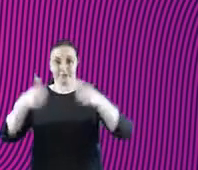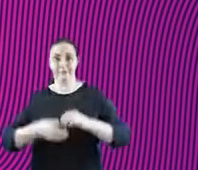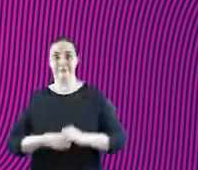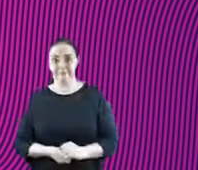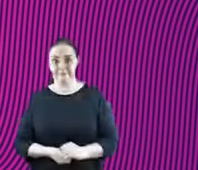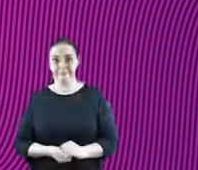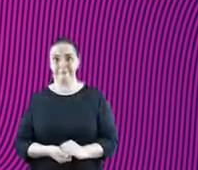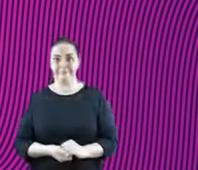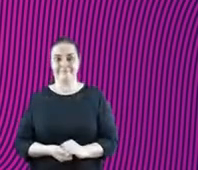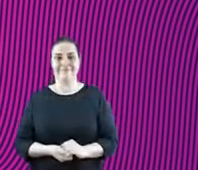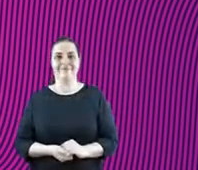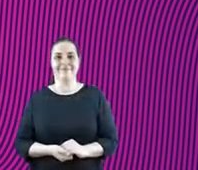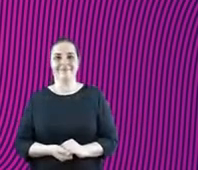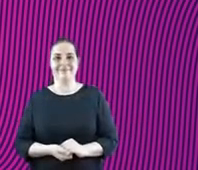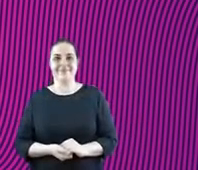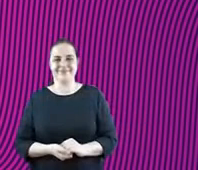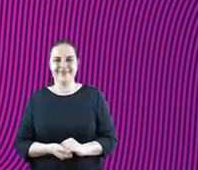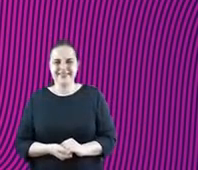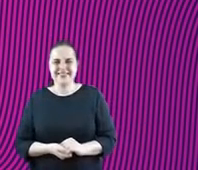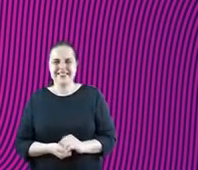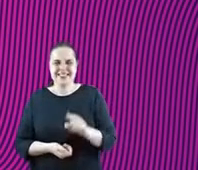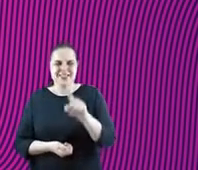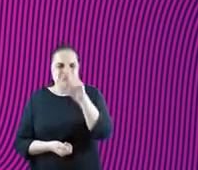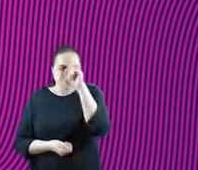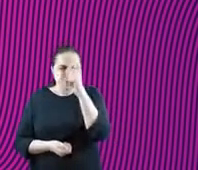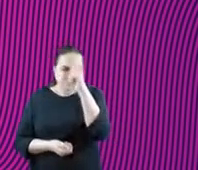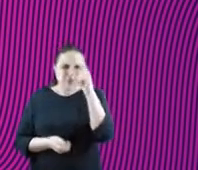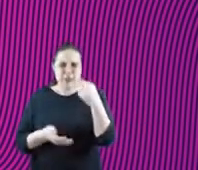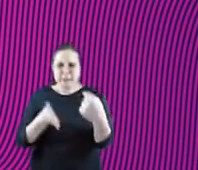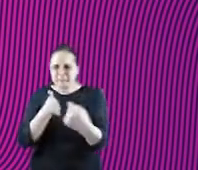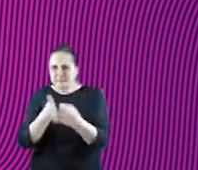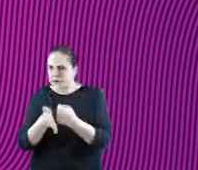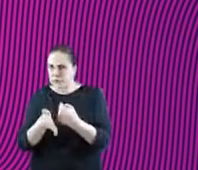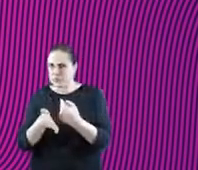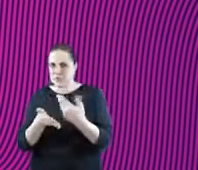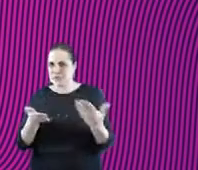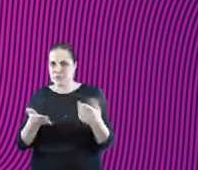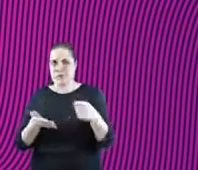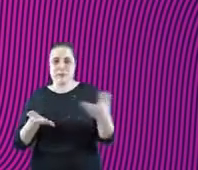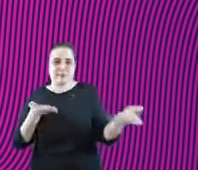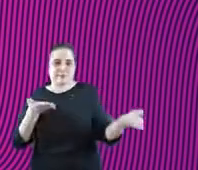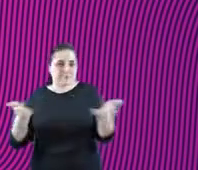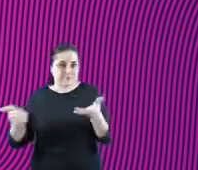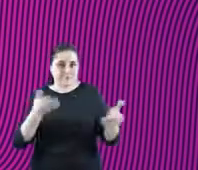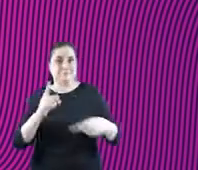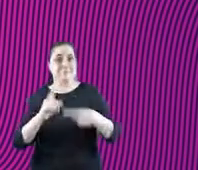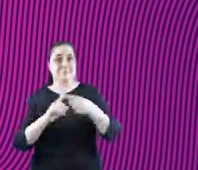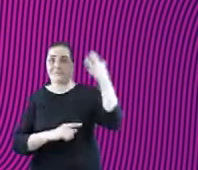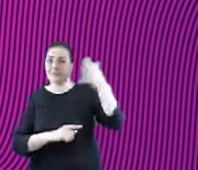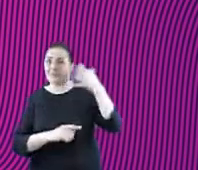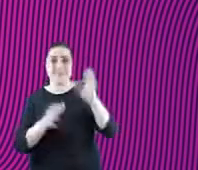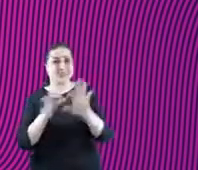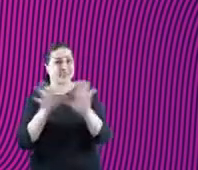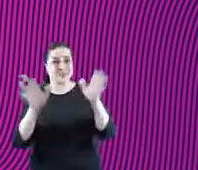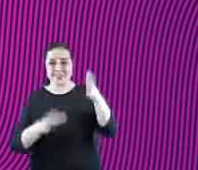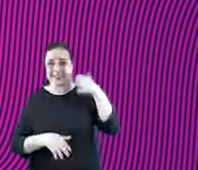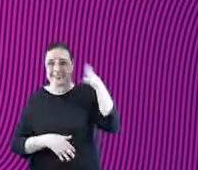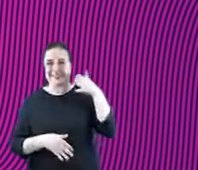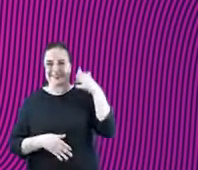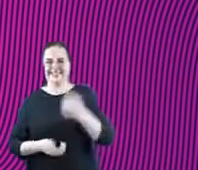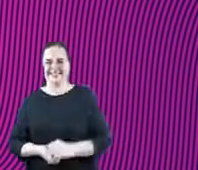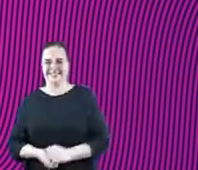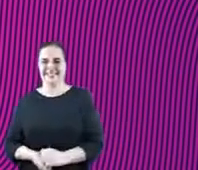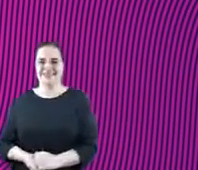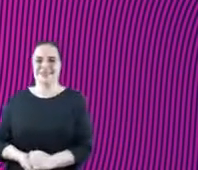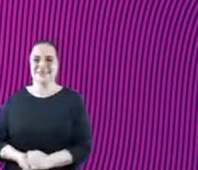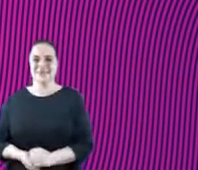Eu não sei se teve alguma pergunta, mas você, como moderadora e palestrante, pode falar. Não, eu, na